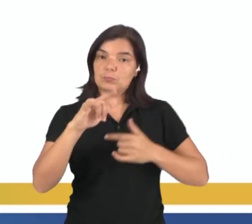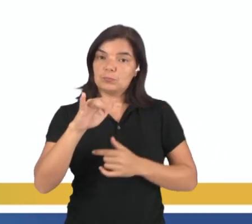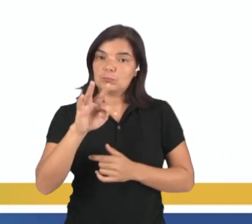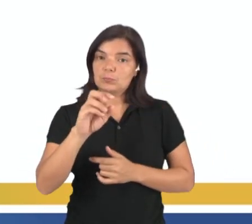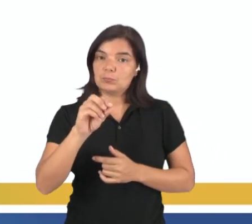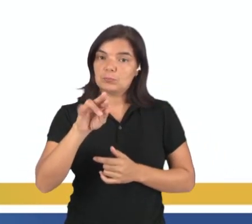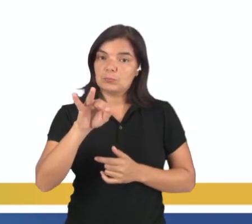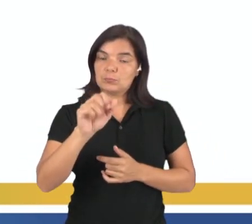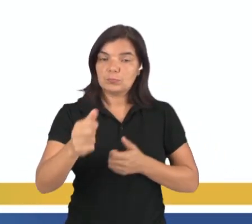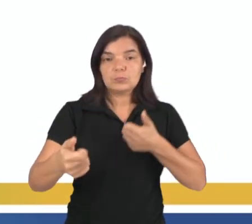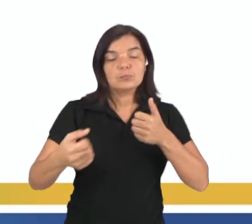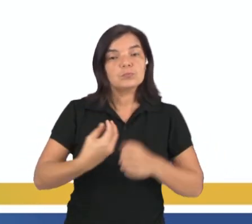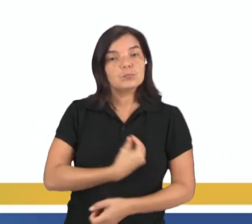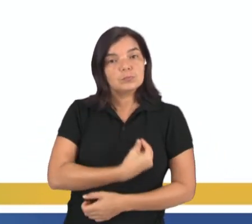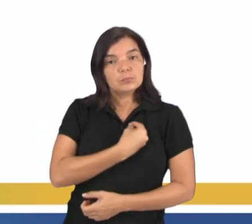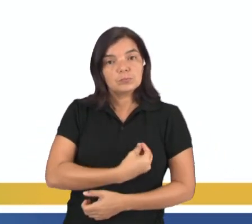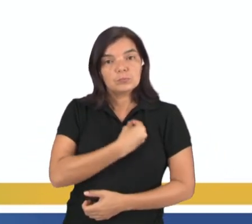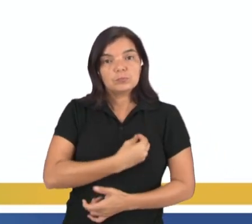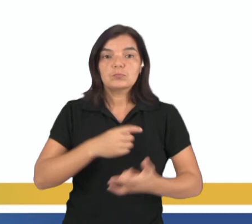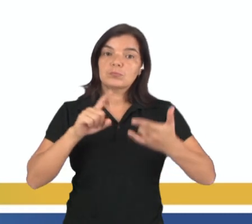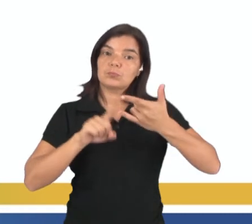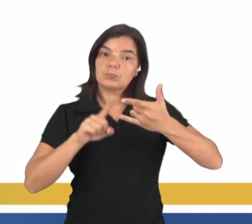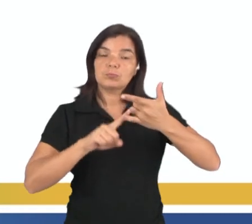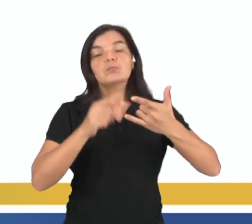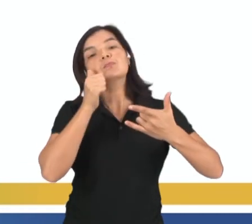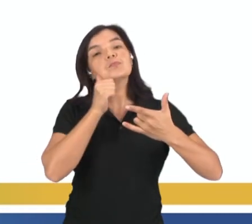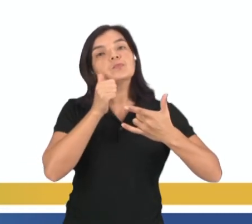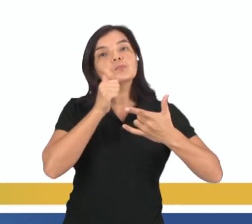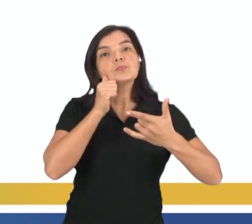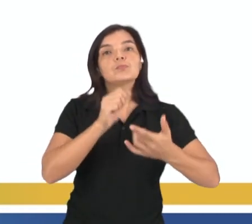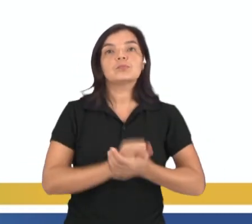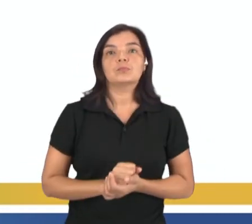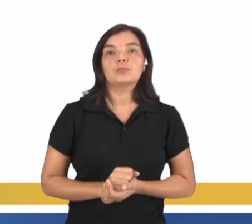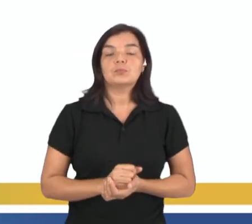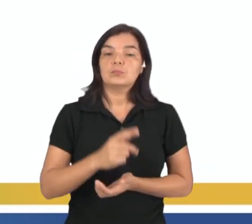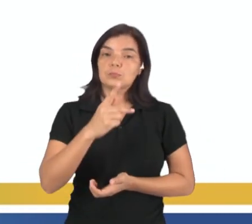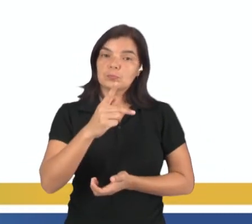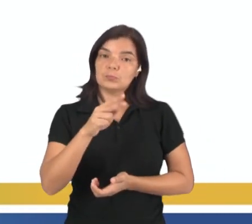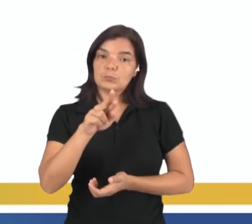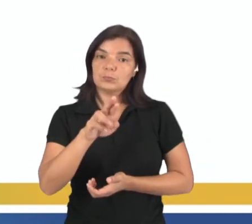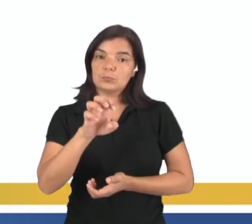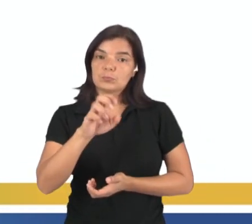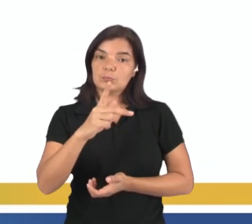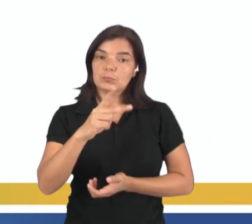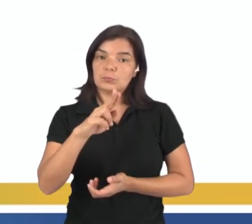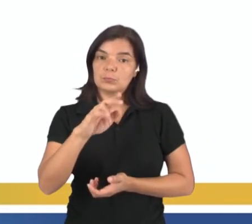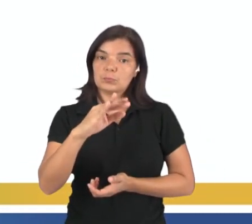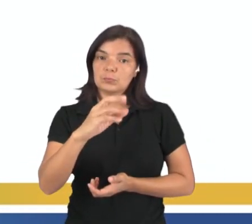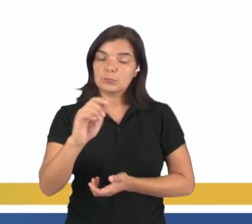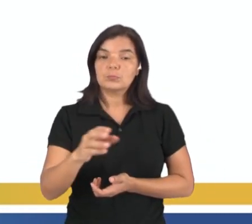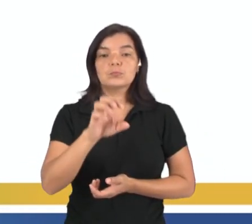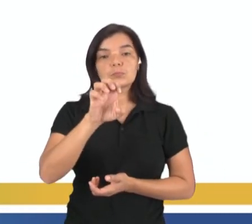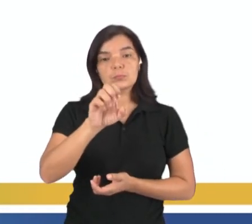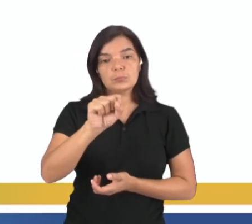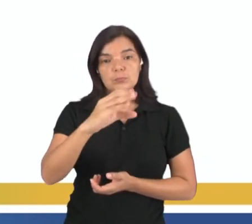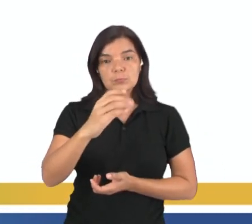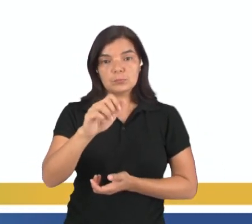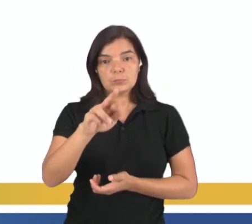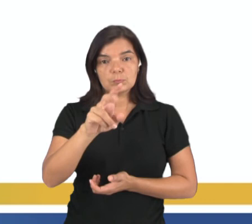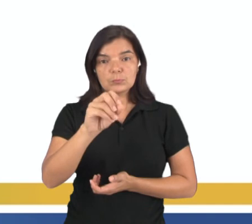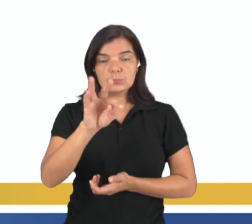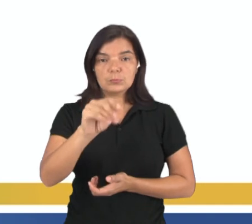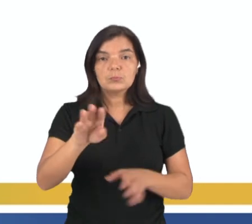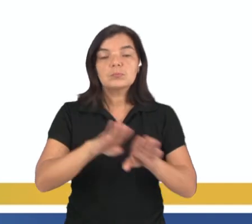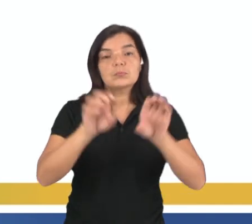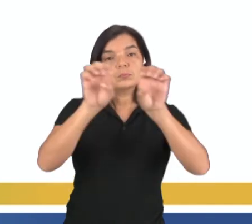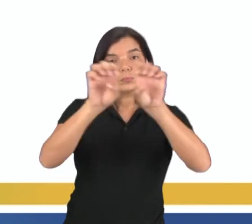um órgão que vai estar presente na mulher, sistema reprodutor feminino. E o prepúcio e o escroto vão ser estruturas